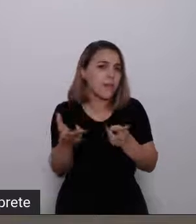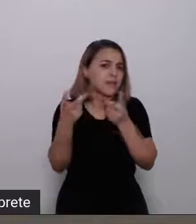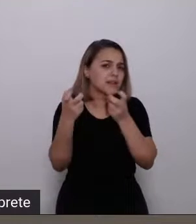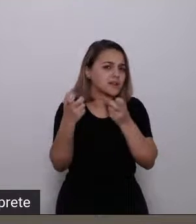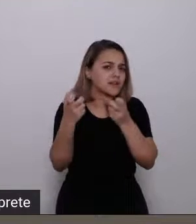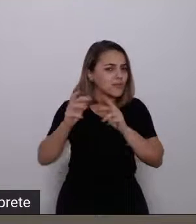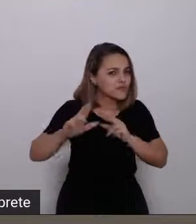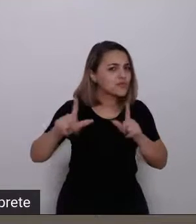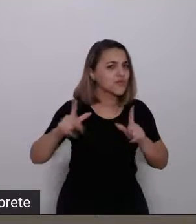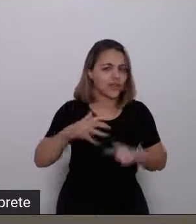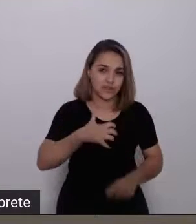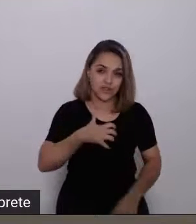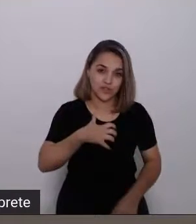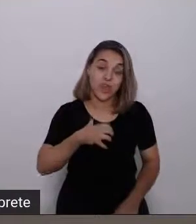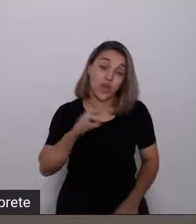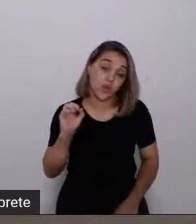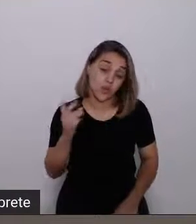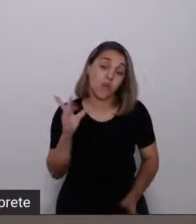se realmente o pictorialismo